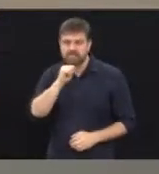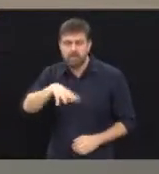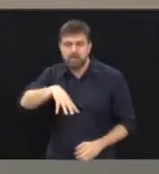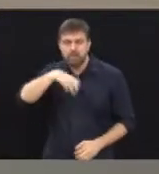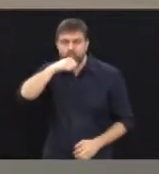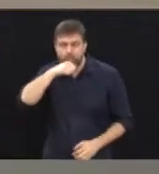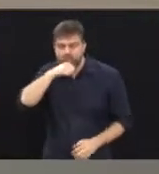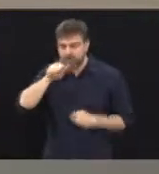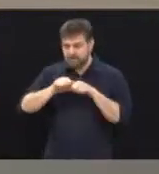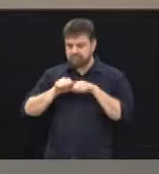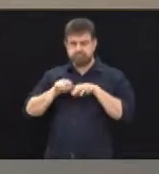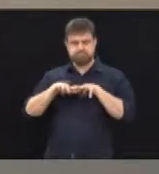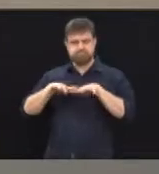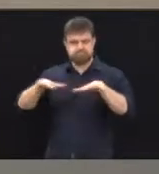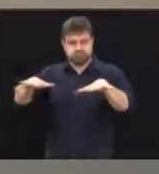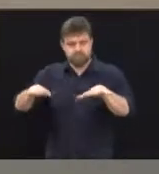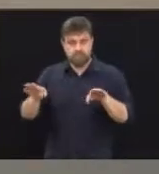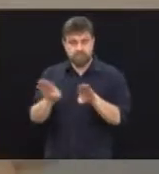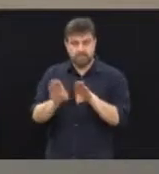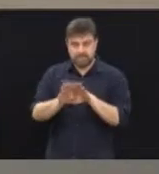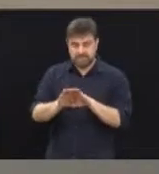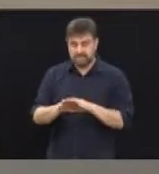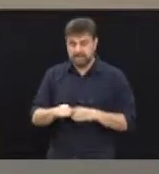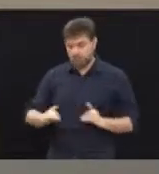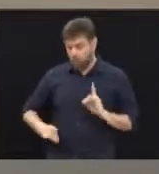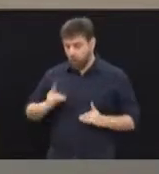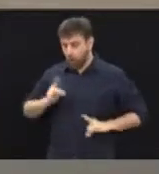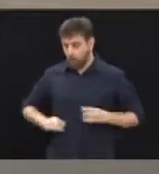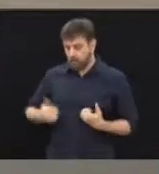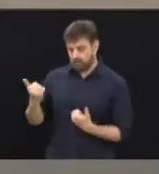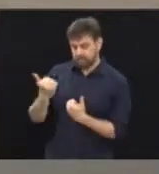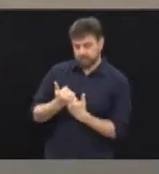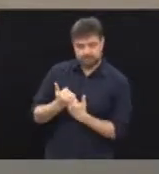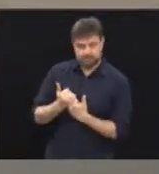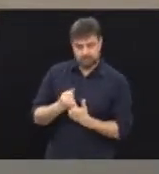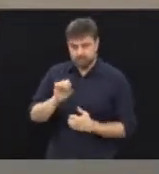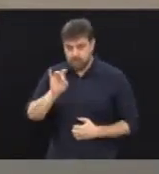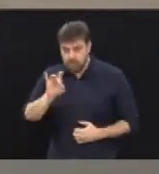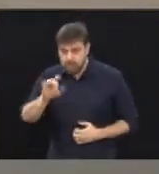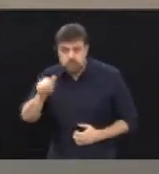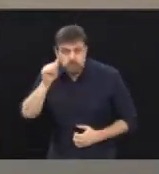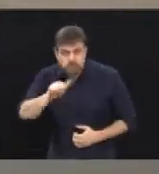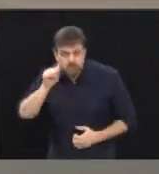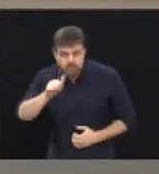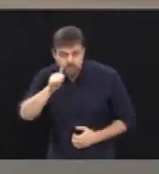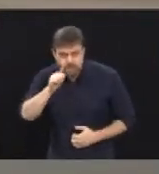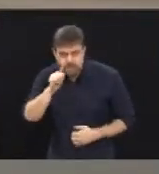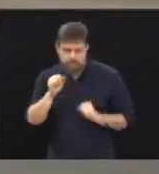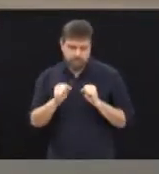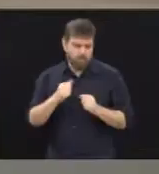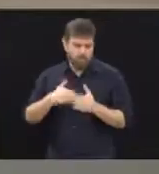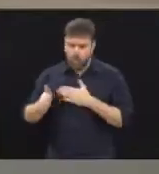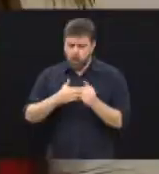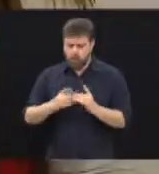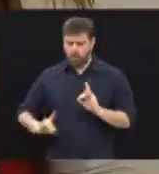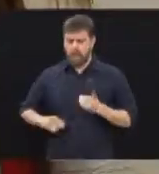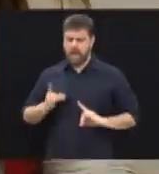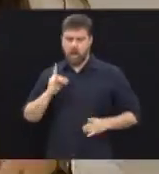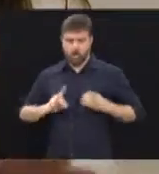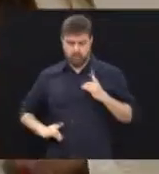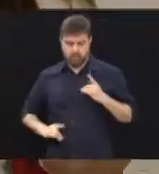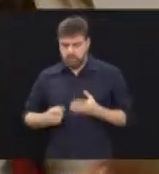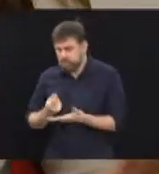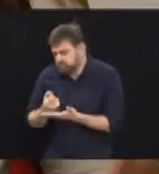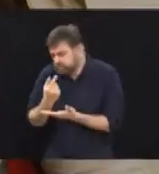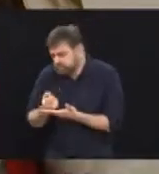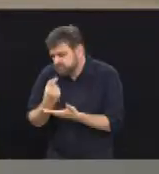se difundiu, né? Mas a reposição hormonal não significa só do hormônio sexual feminino. Ela pode ser, todos os hormônios podem ser